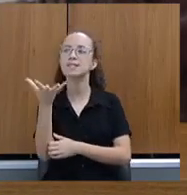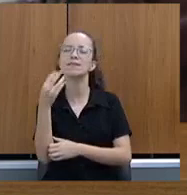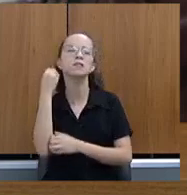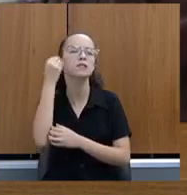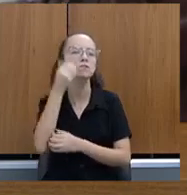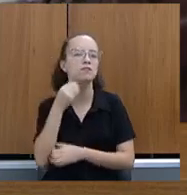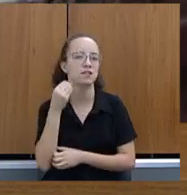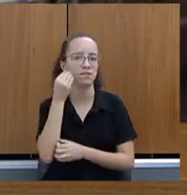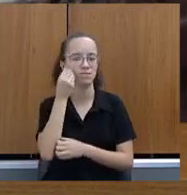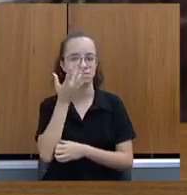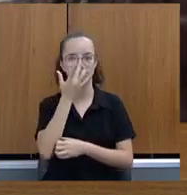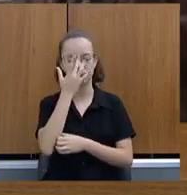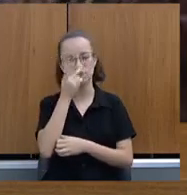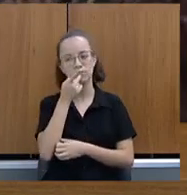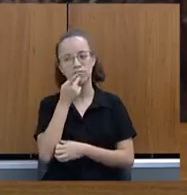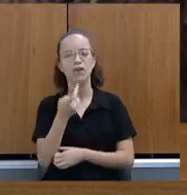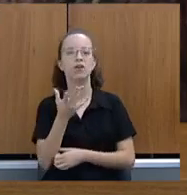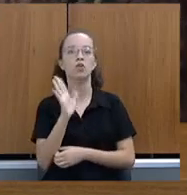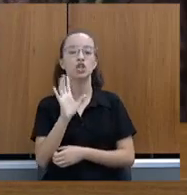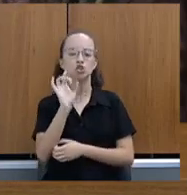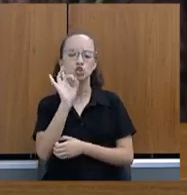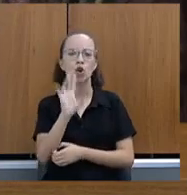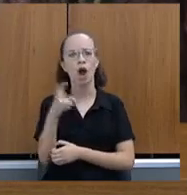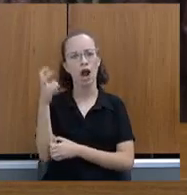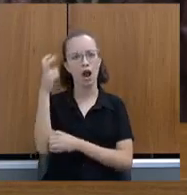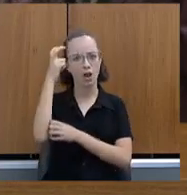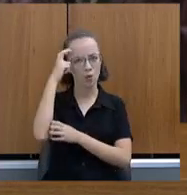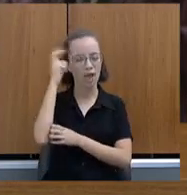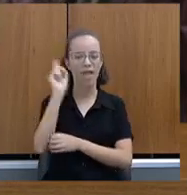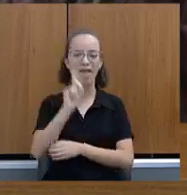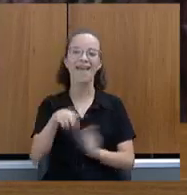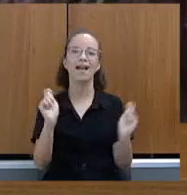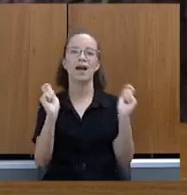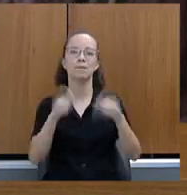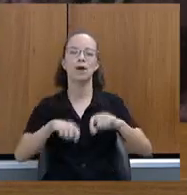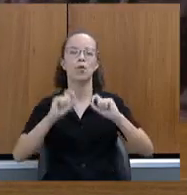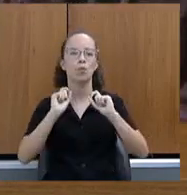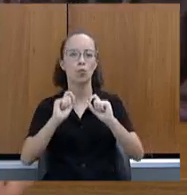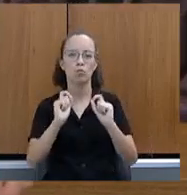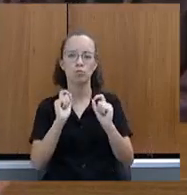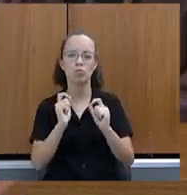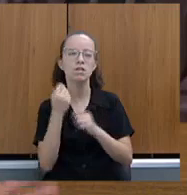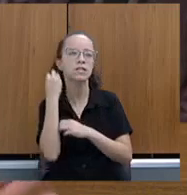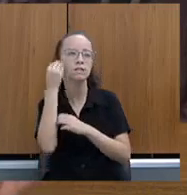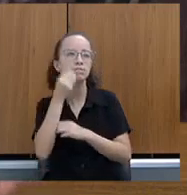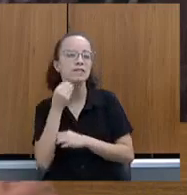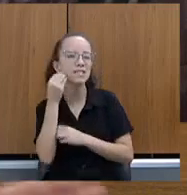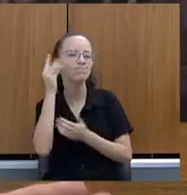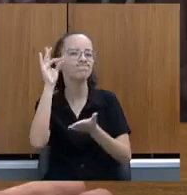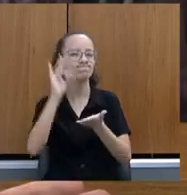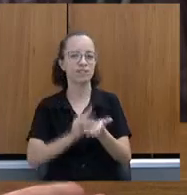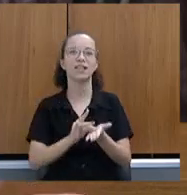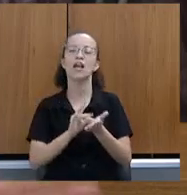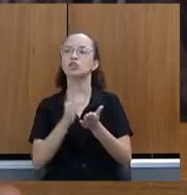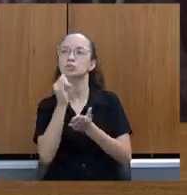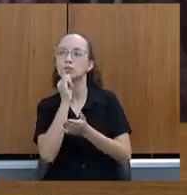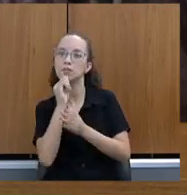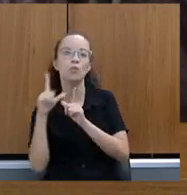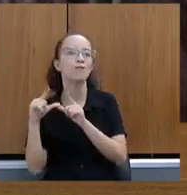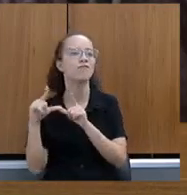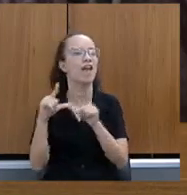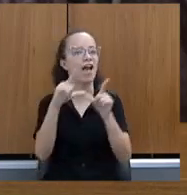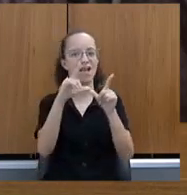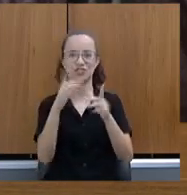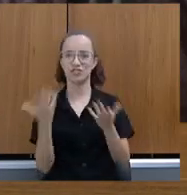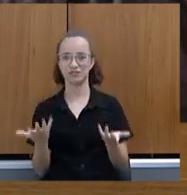Eu costumo dizer que somente a cultura é capaz de oferecer uma experiência verdadeira numa viagem porque